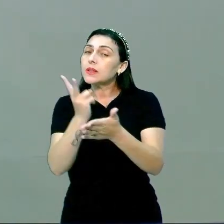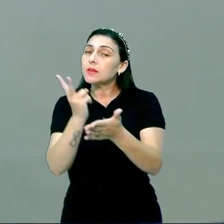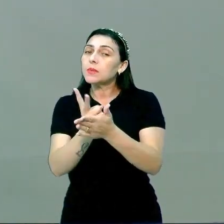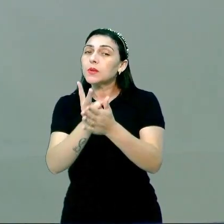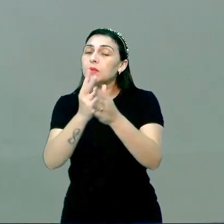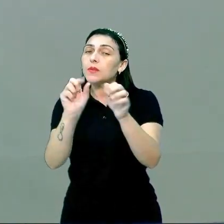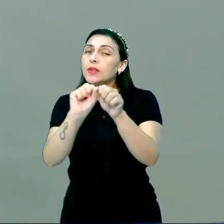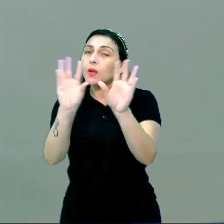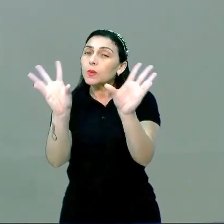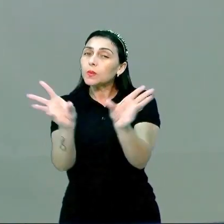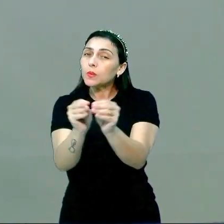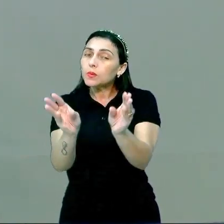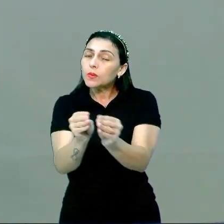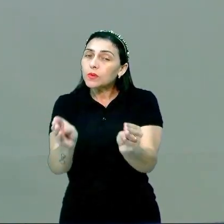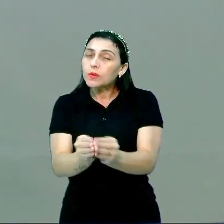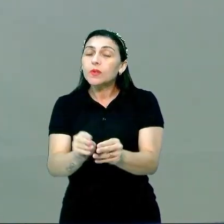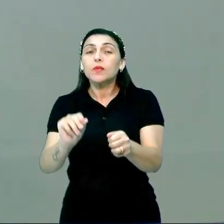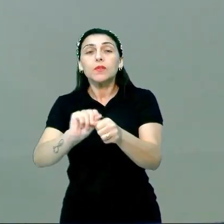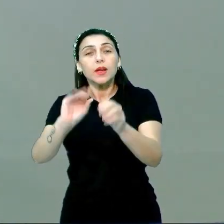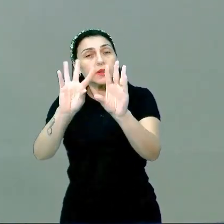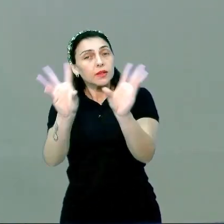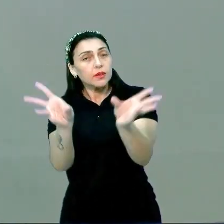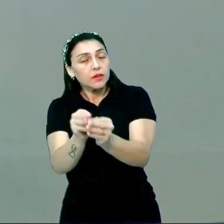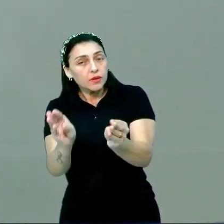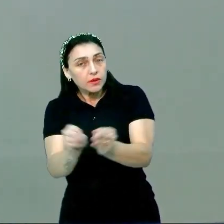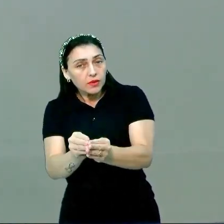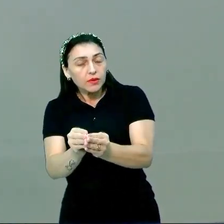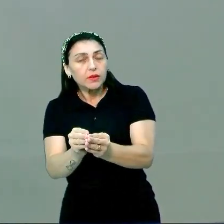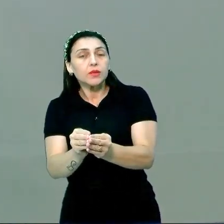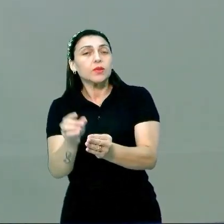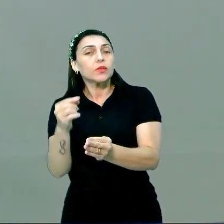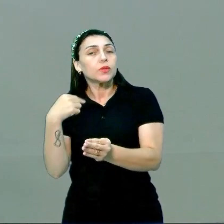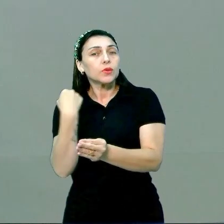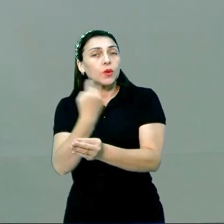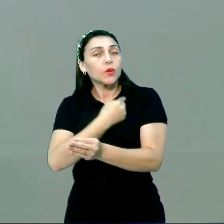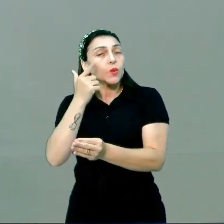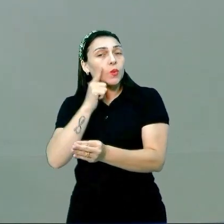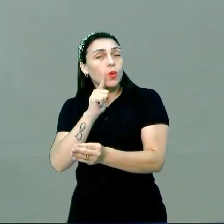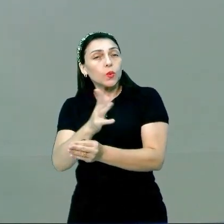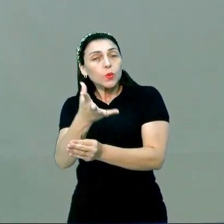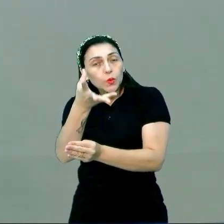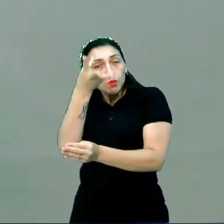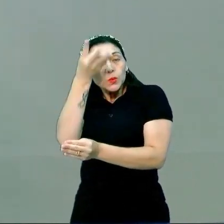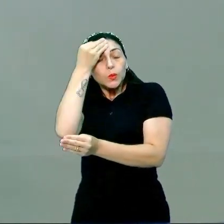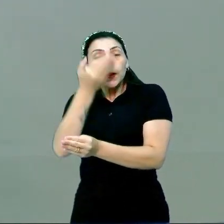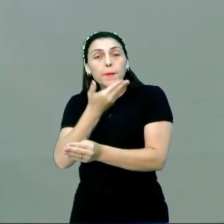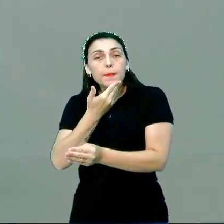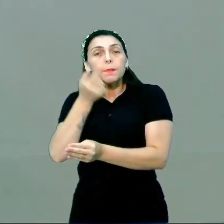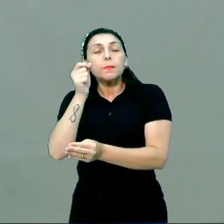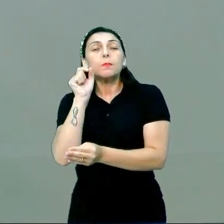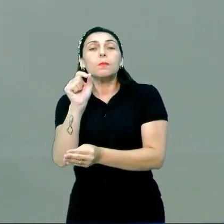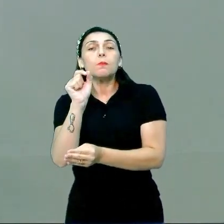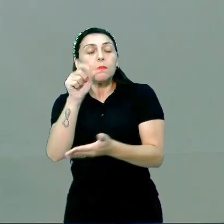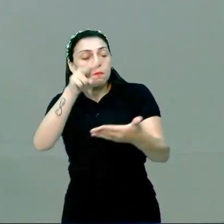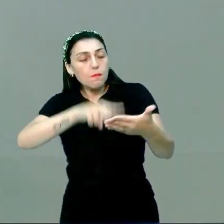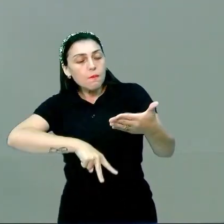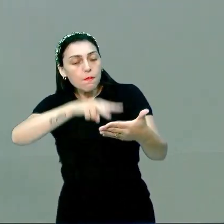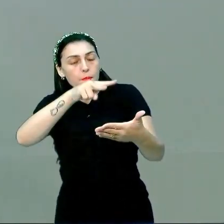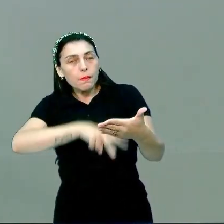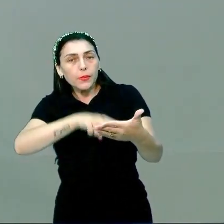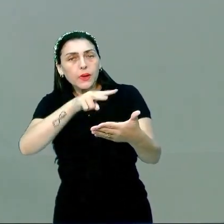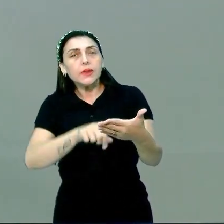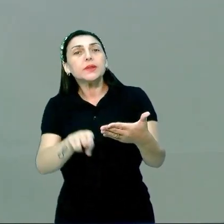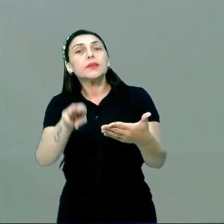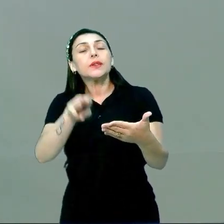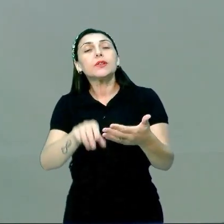fazer resumos, porque quando a gente faz resumo, a gente consegue absorver melhor aquilo que a gente está lendo.